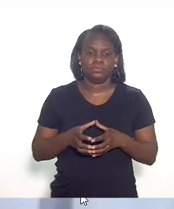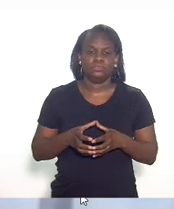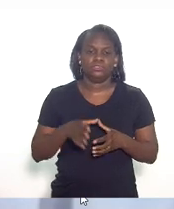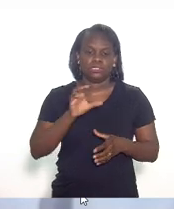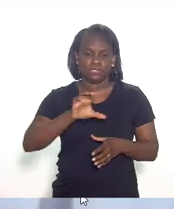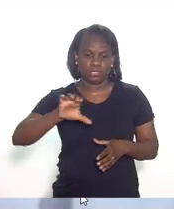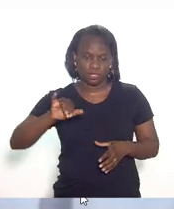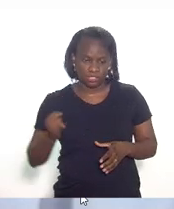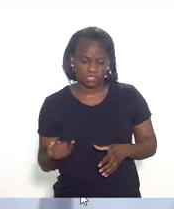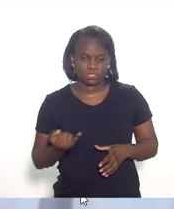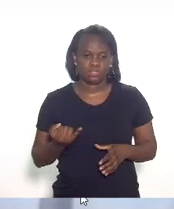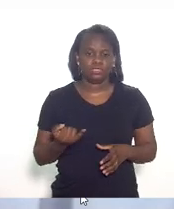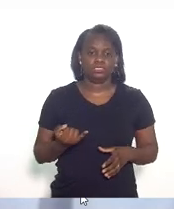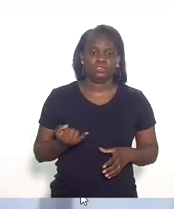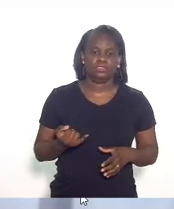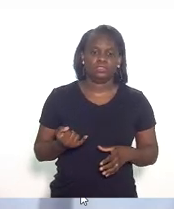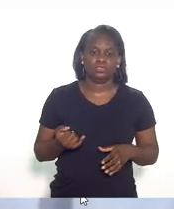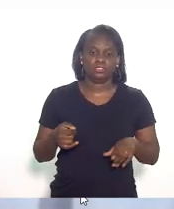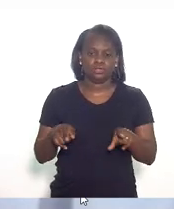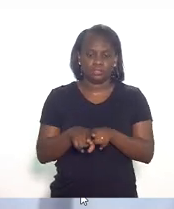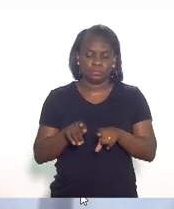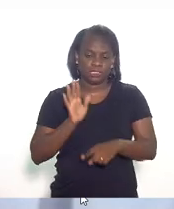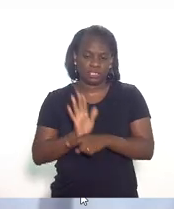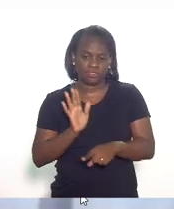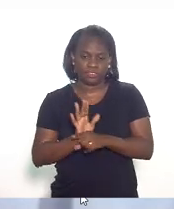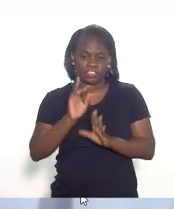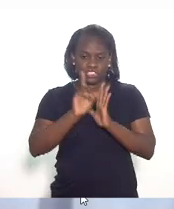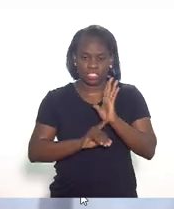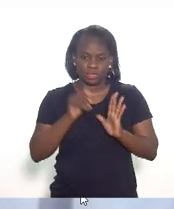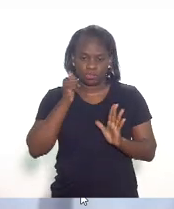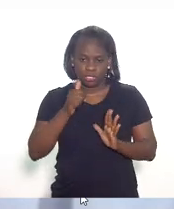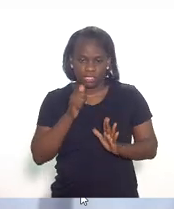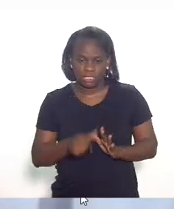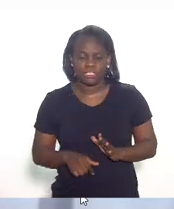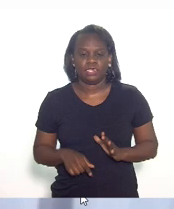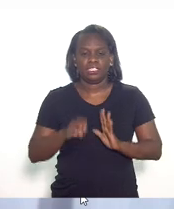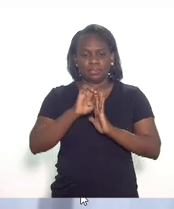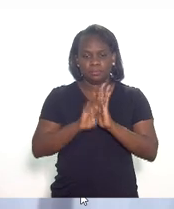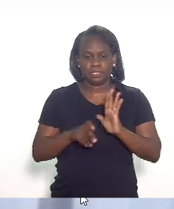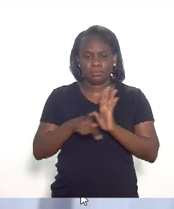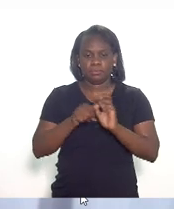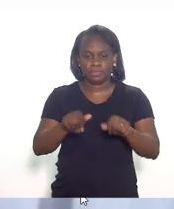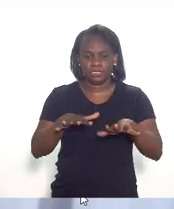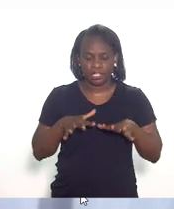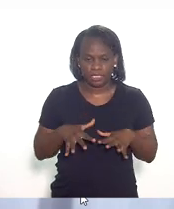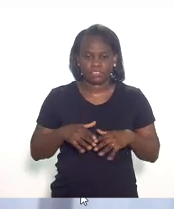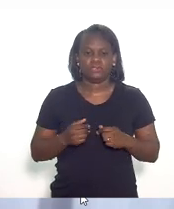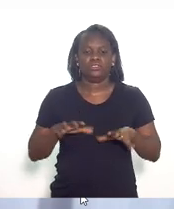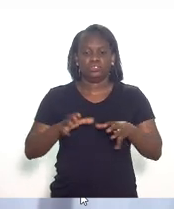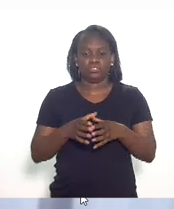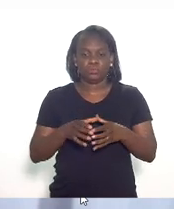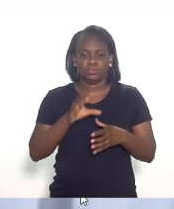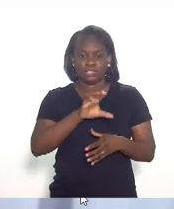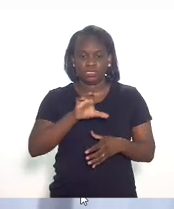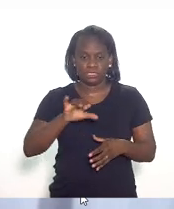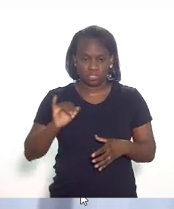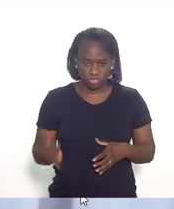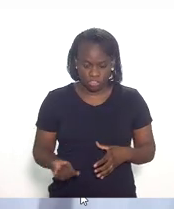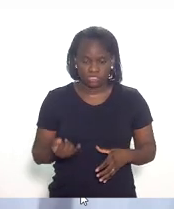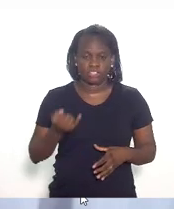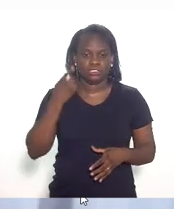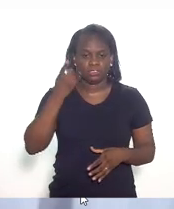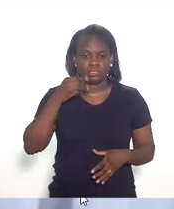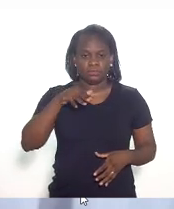de Constituição e Justiça e de defesa dos direitos da mulher às emendas de plenário. pela comissão de Constituição e Justiça